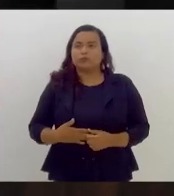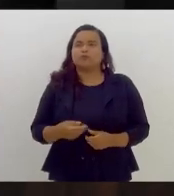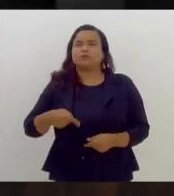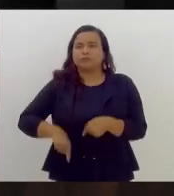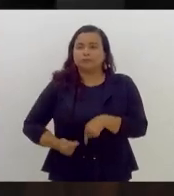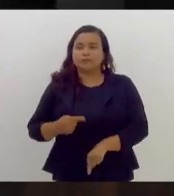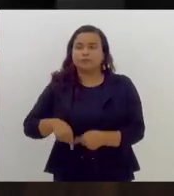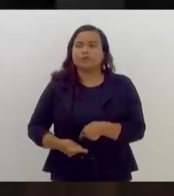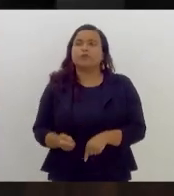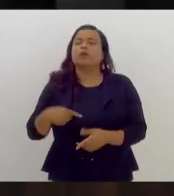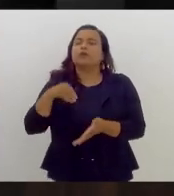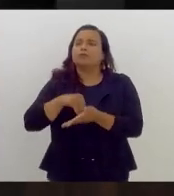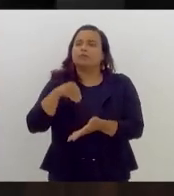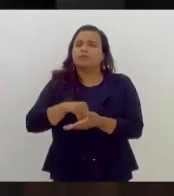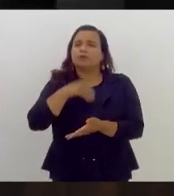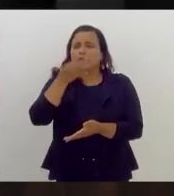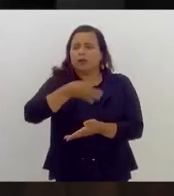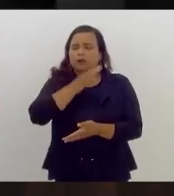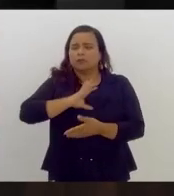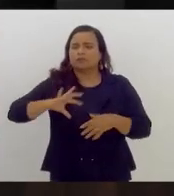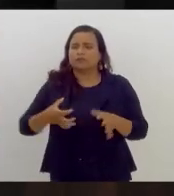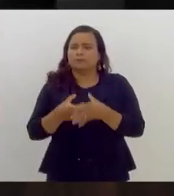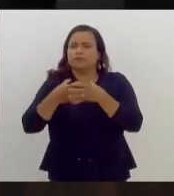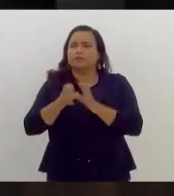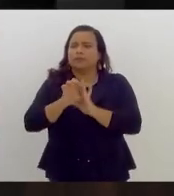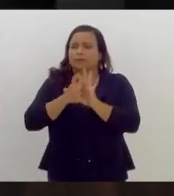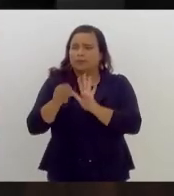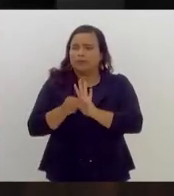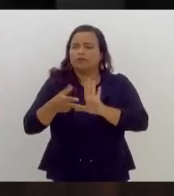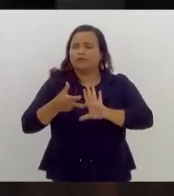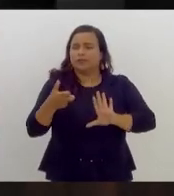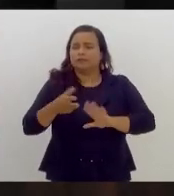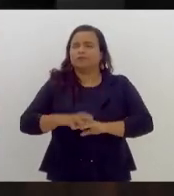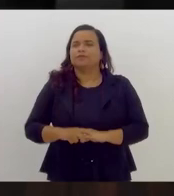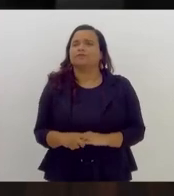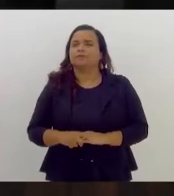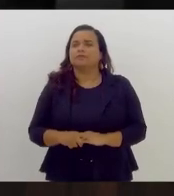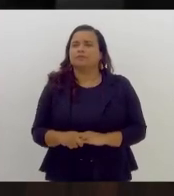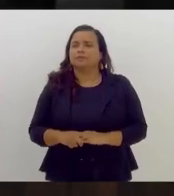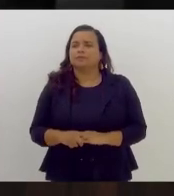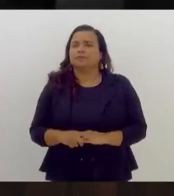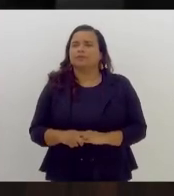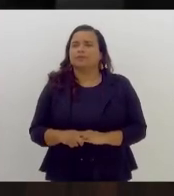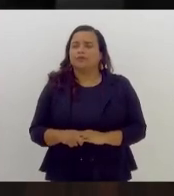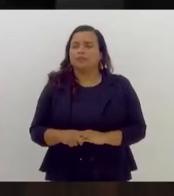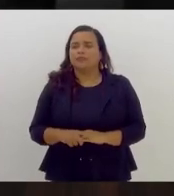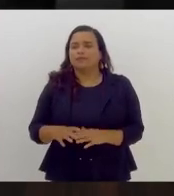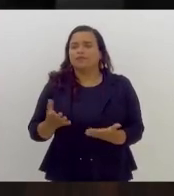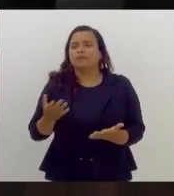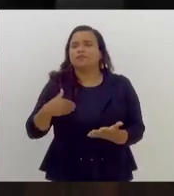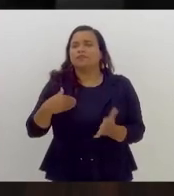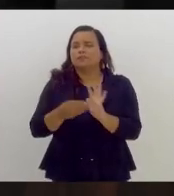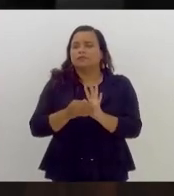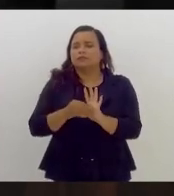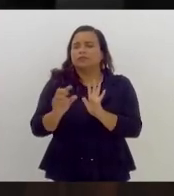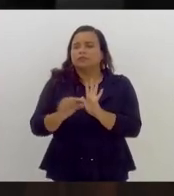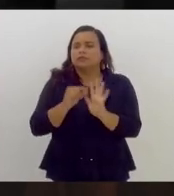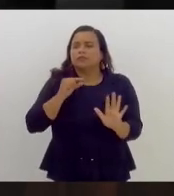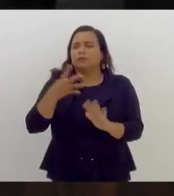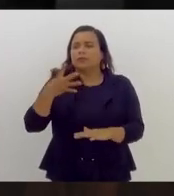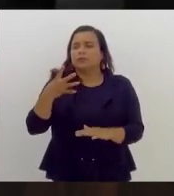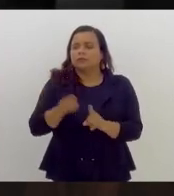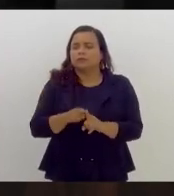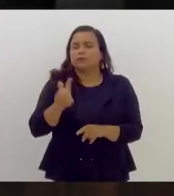de parecer da Comissão de Emendas Condicionais e veto. Destaque ao veto aposto aos incisos 4º e 5º do